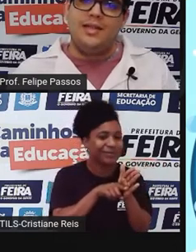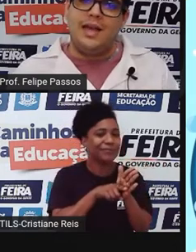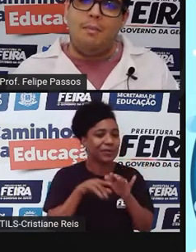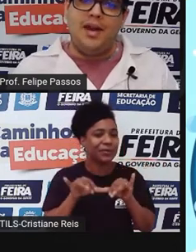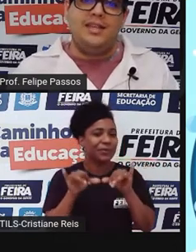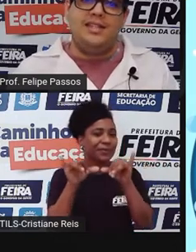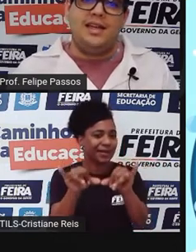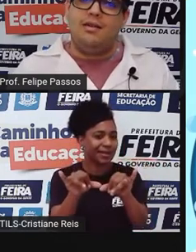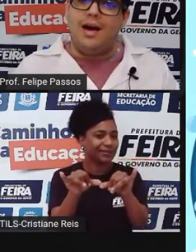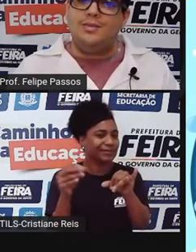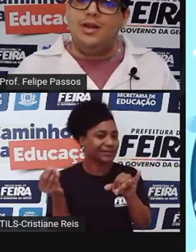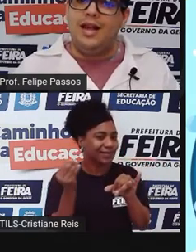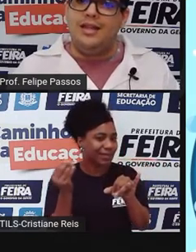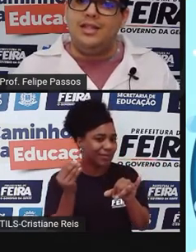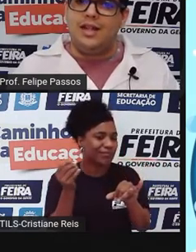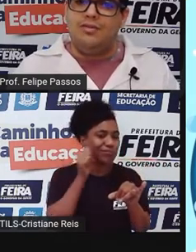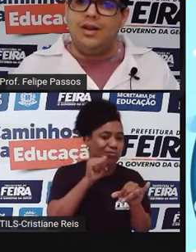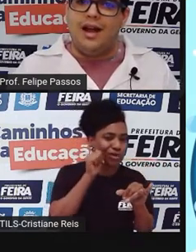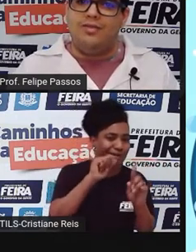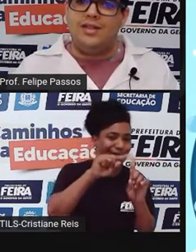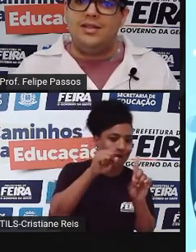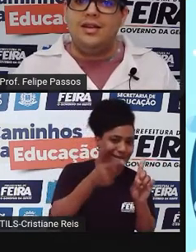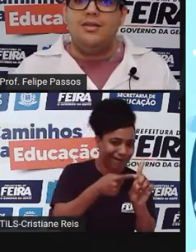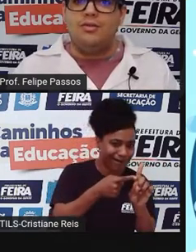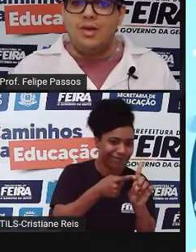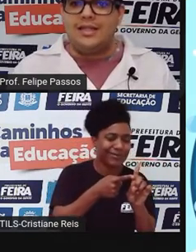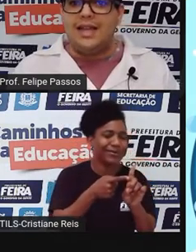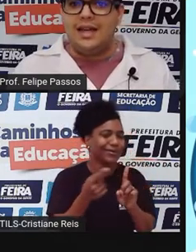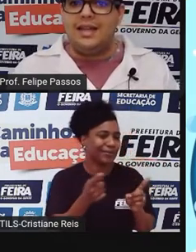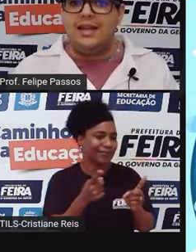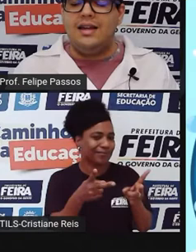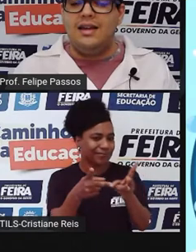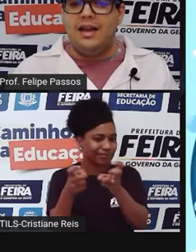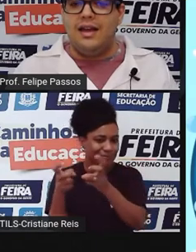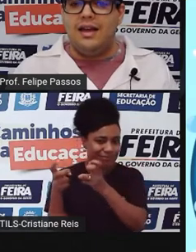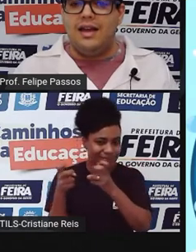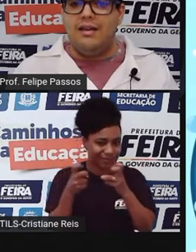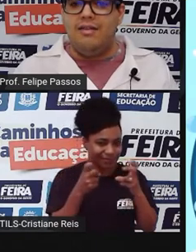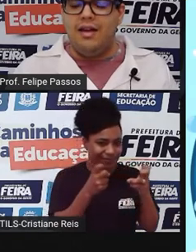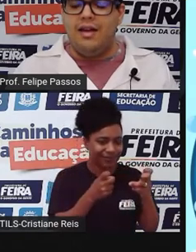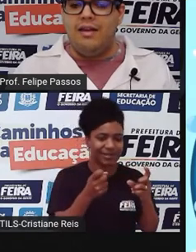ele conseguia predizer quais mulheres estavam grávidas com uma certa